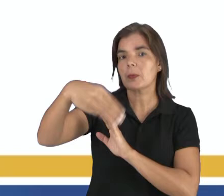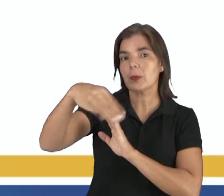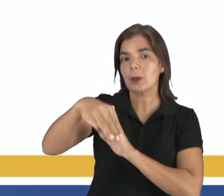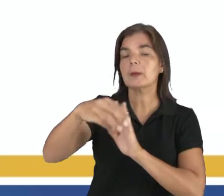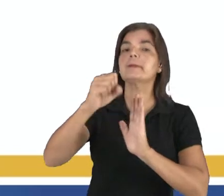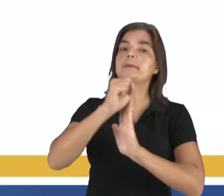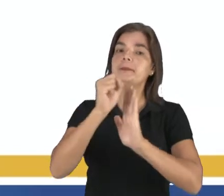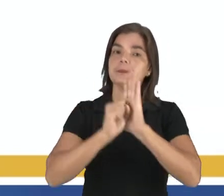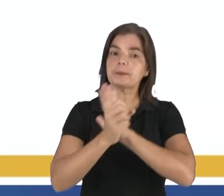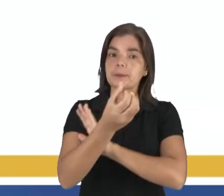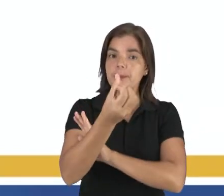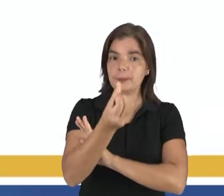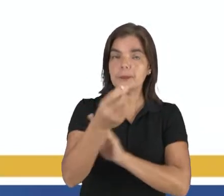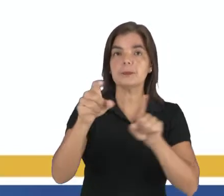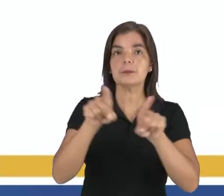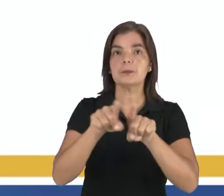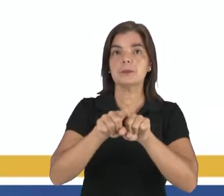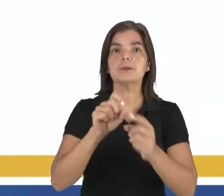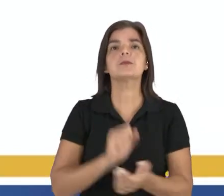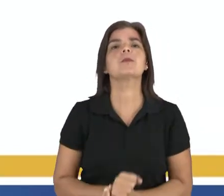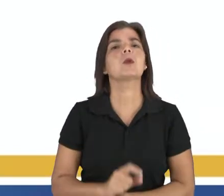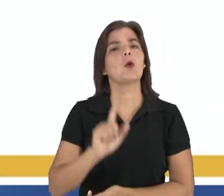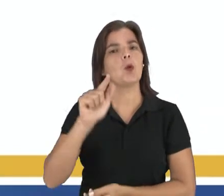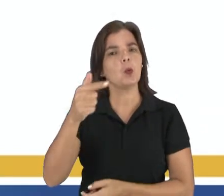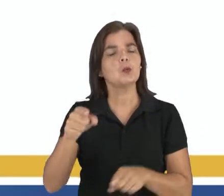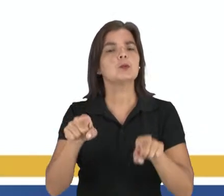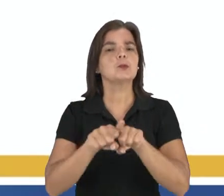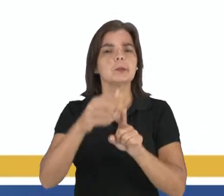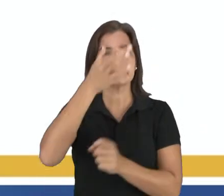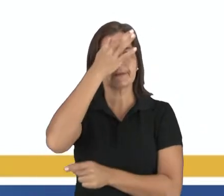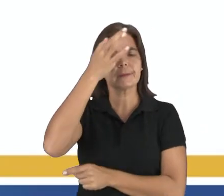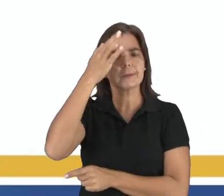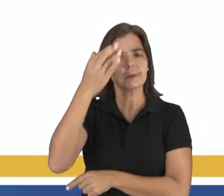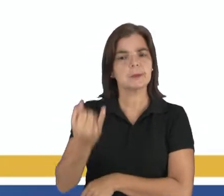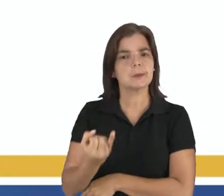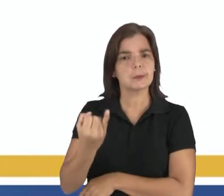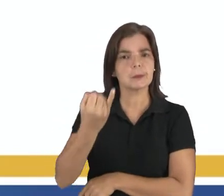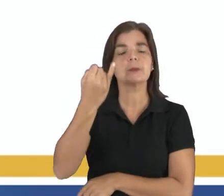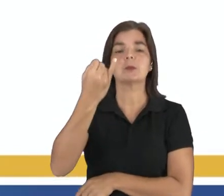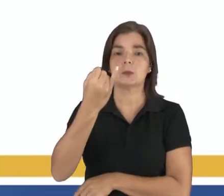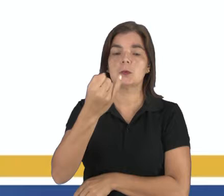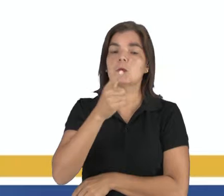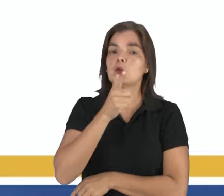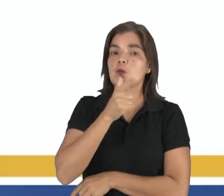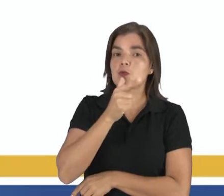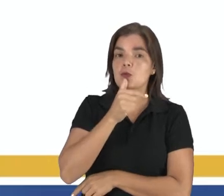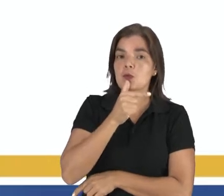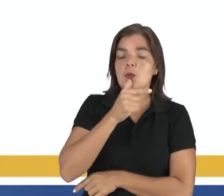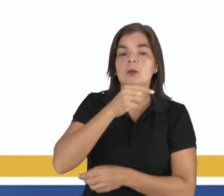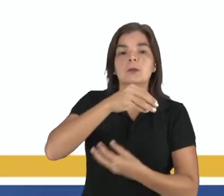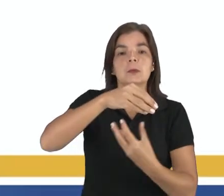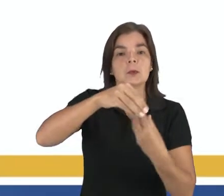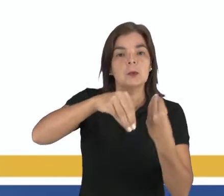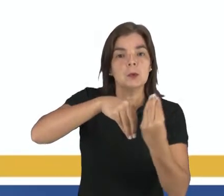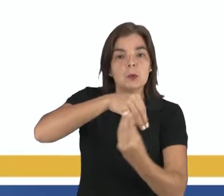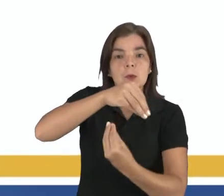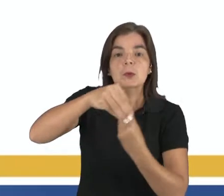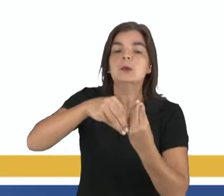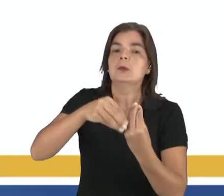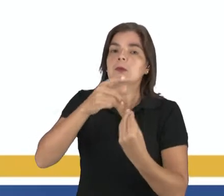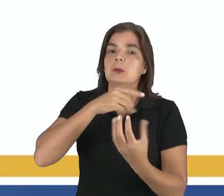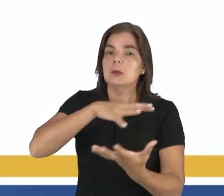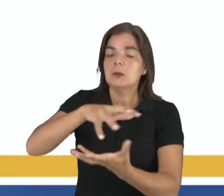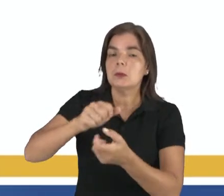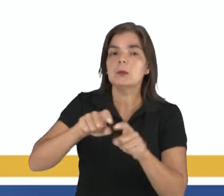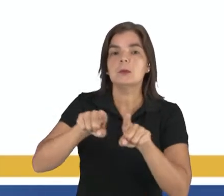século VI, Anaximandro já havia feito algumas observações importantes sobre o ciclo da água na Terra. Mas Galileu Galilei,